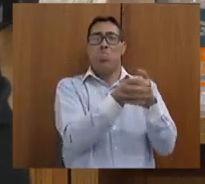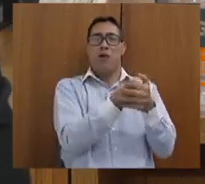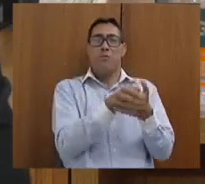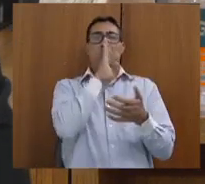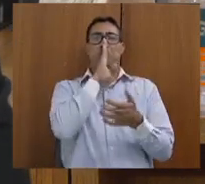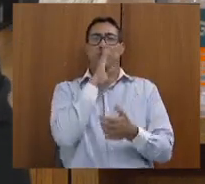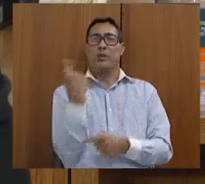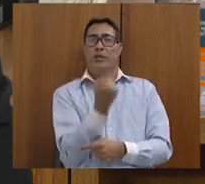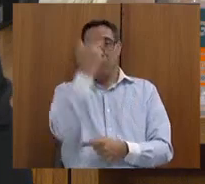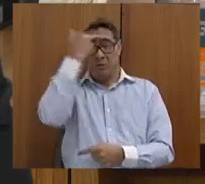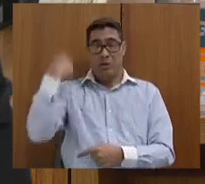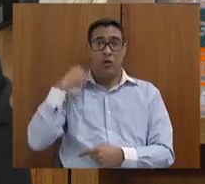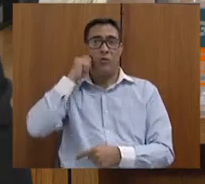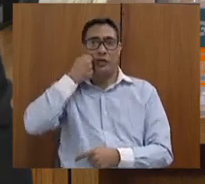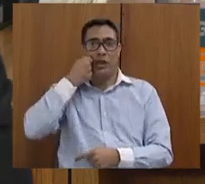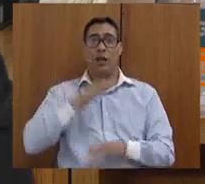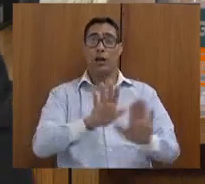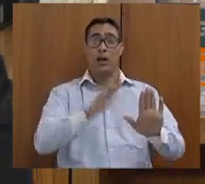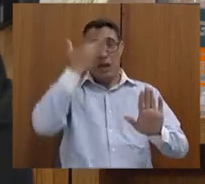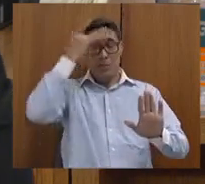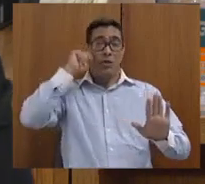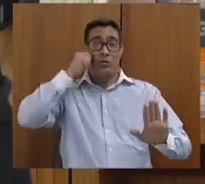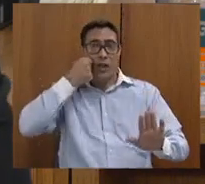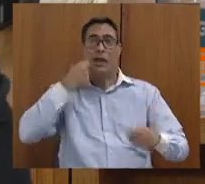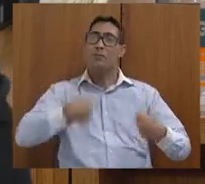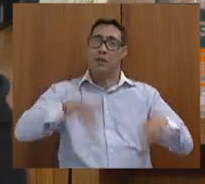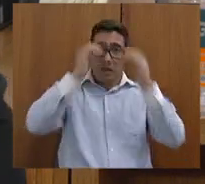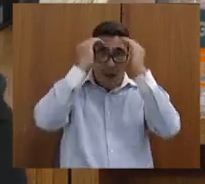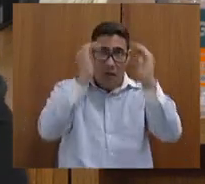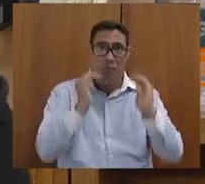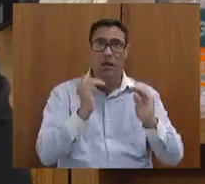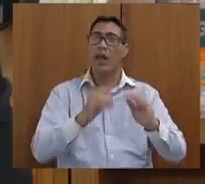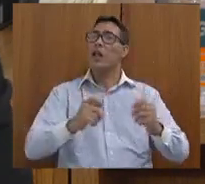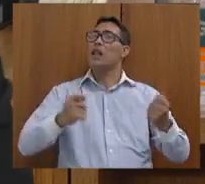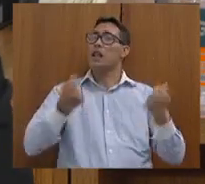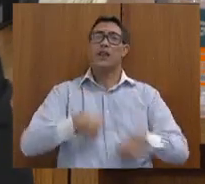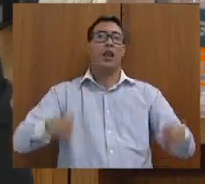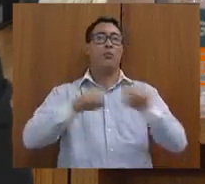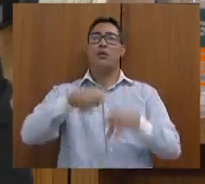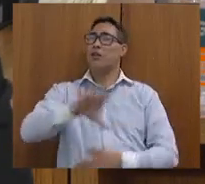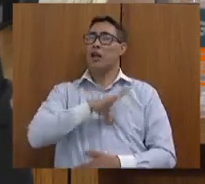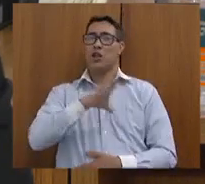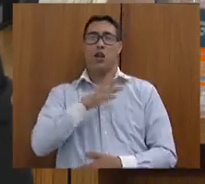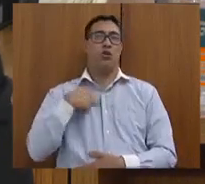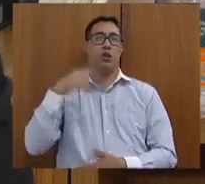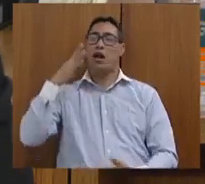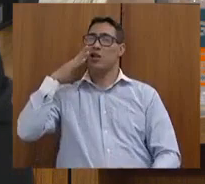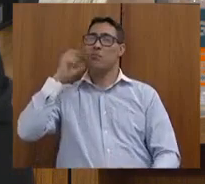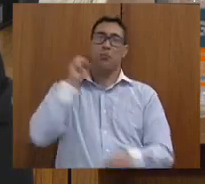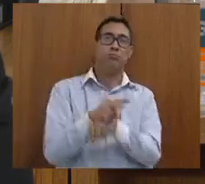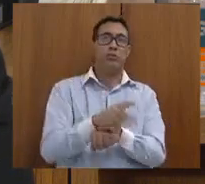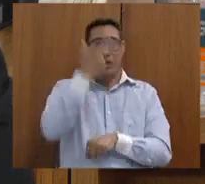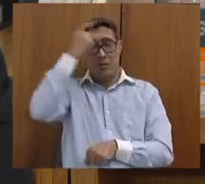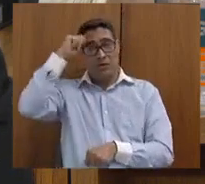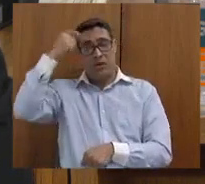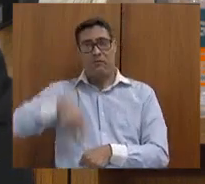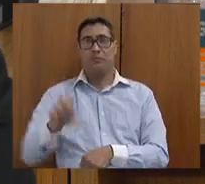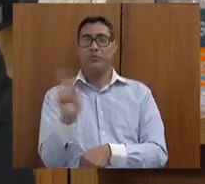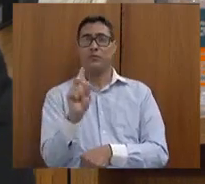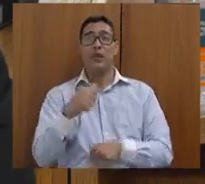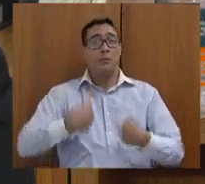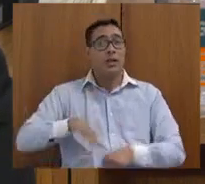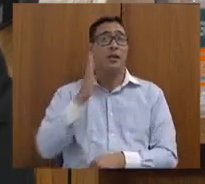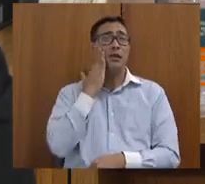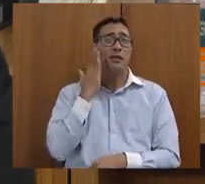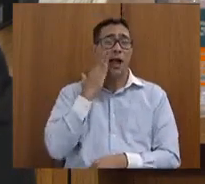respeitos pessoas negras merecem respeito não precisa ter coragem para contratar uma pessoa não Negra Não precisa saber